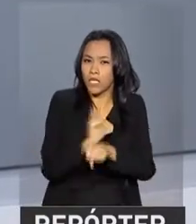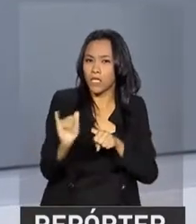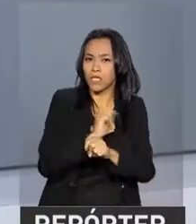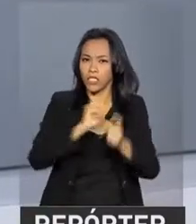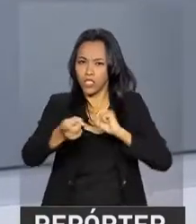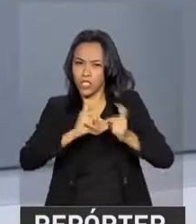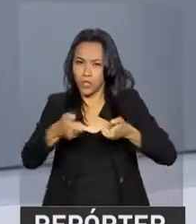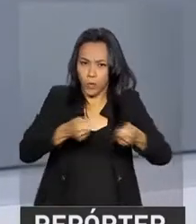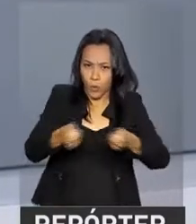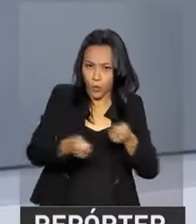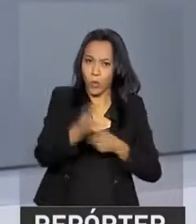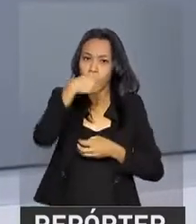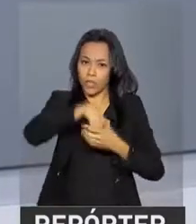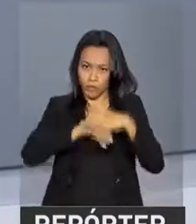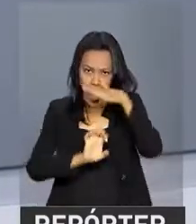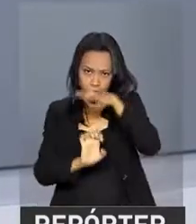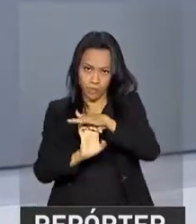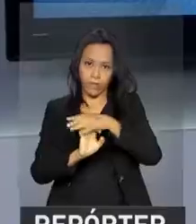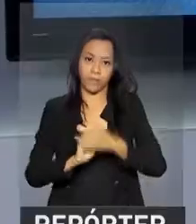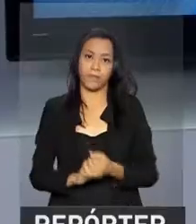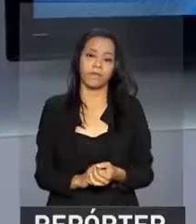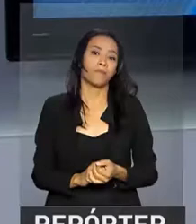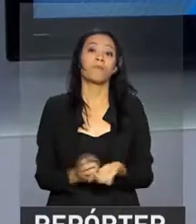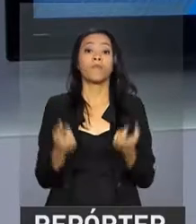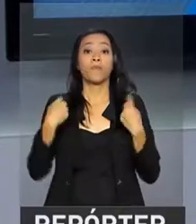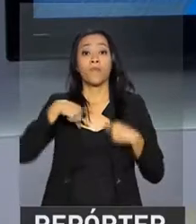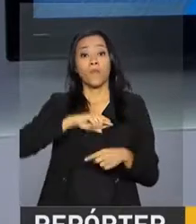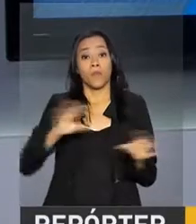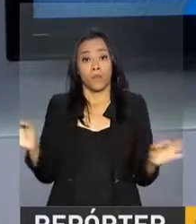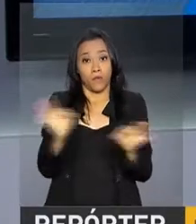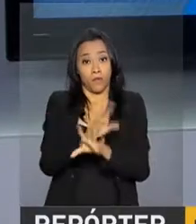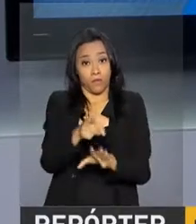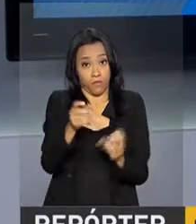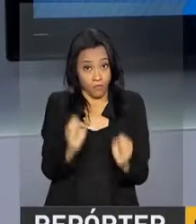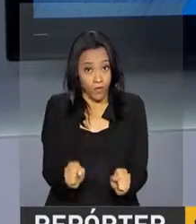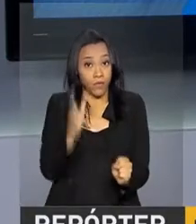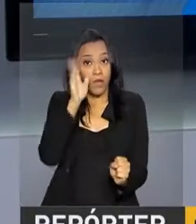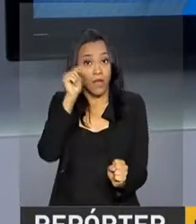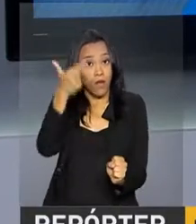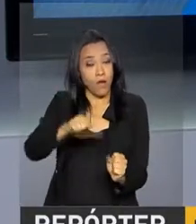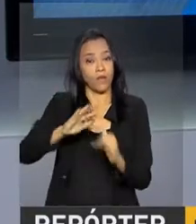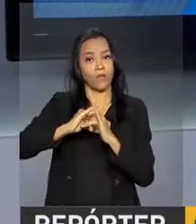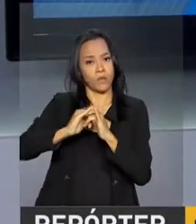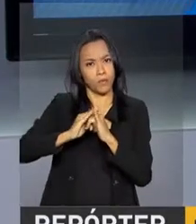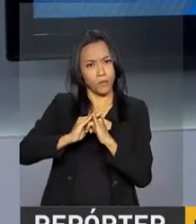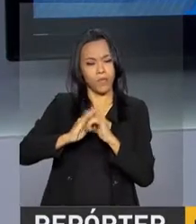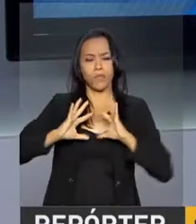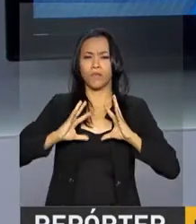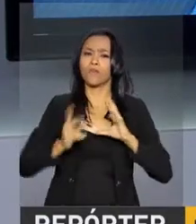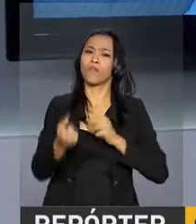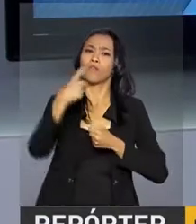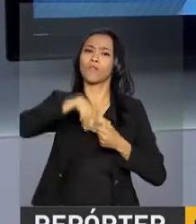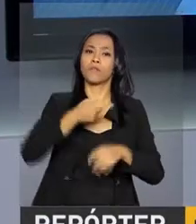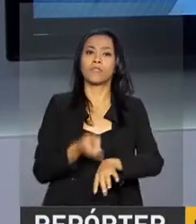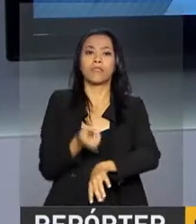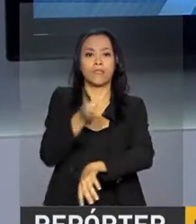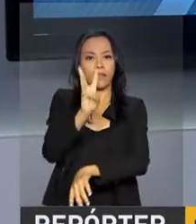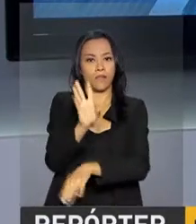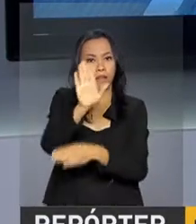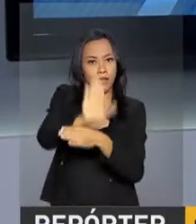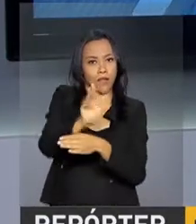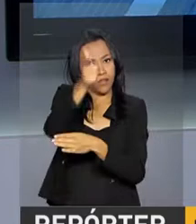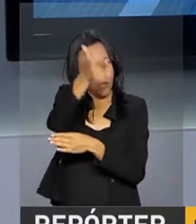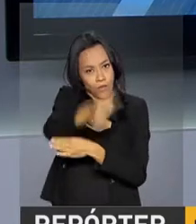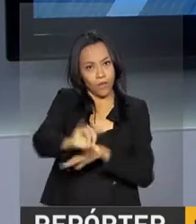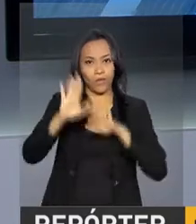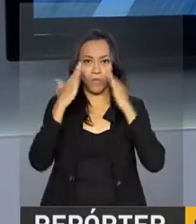de controle e tomada de decisões. Nós ficamos por aqui. Você pode rever as reportagens no YouTube. Voltamos às 15h na